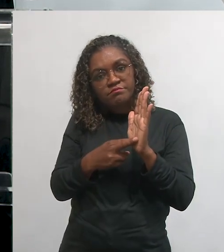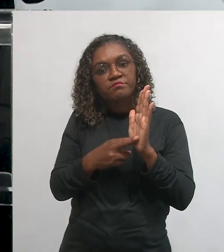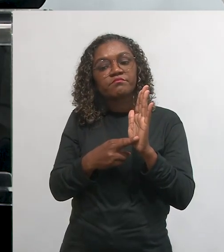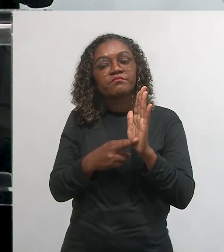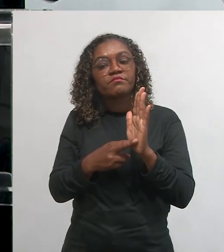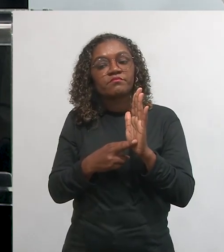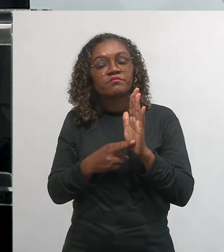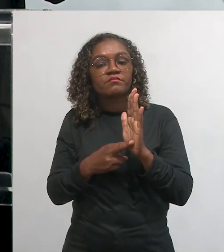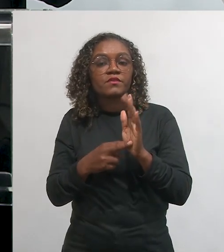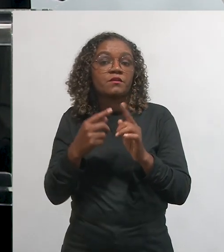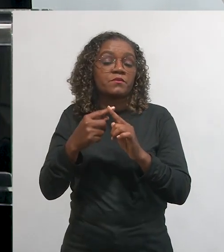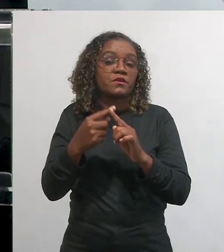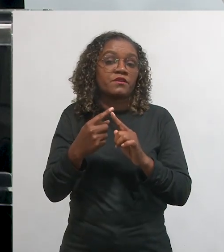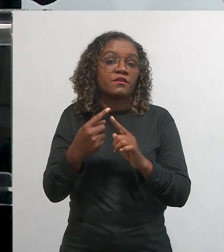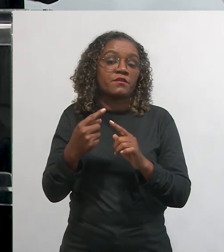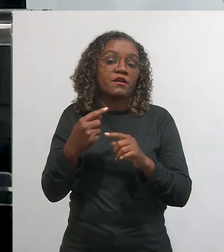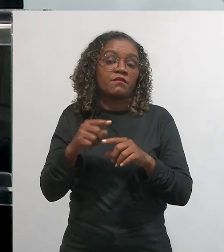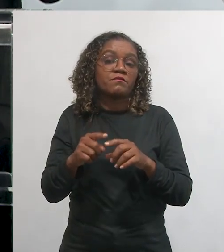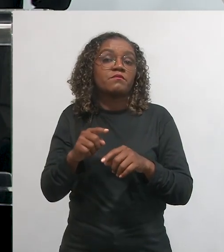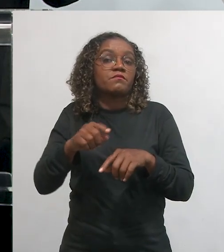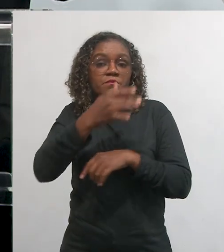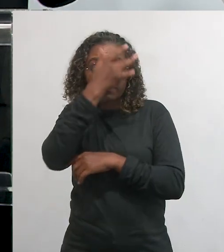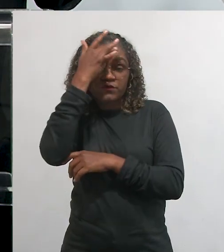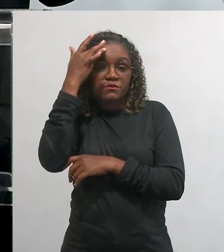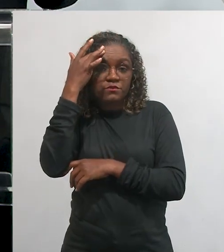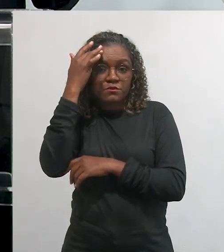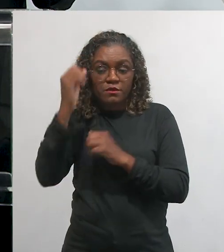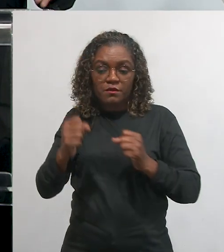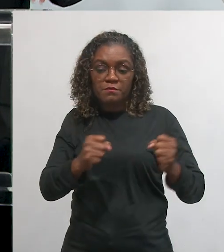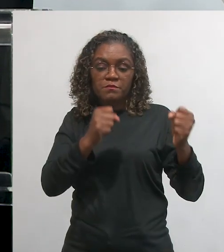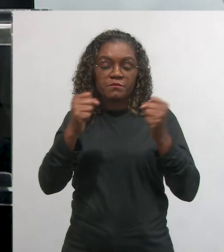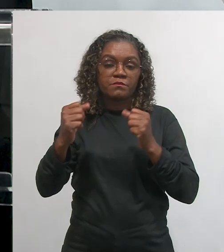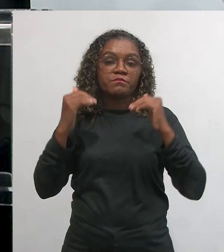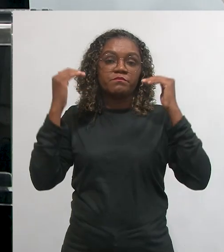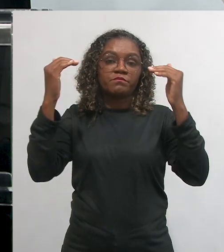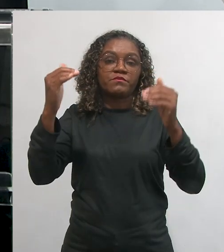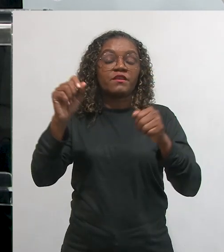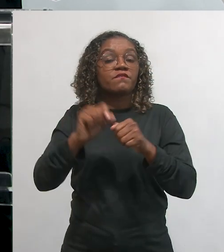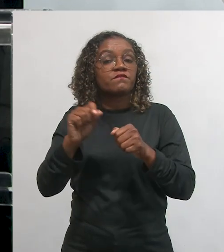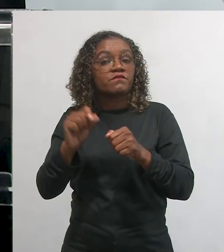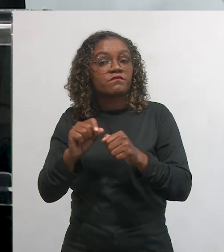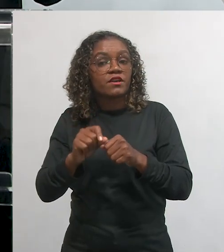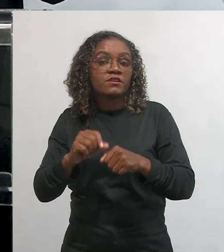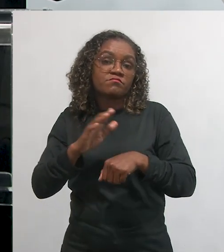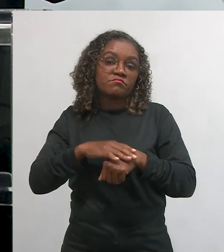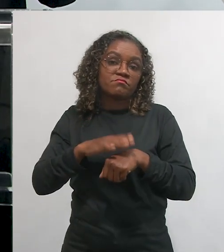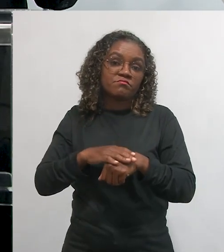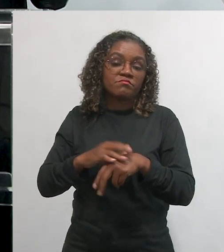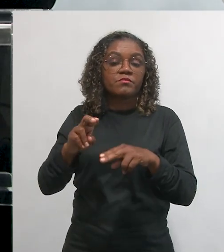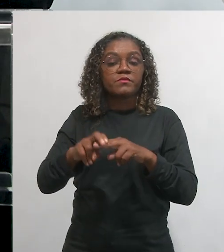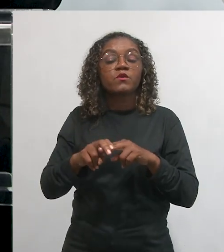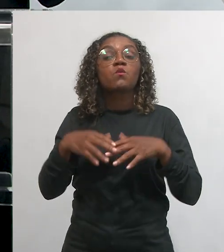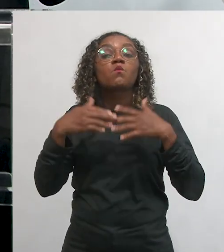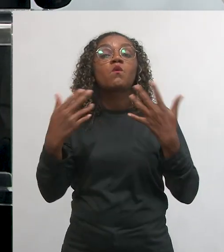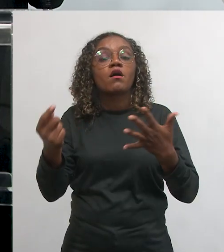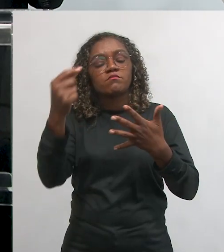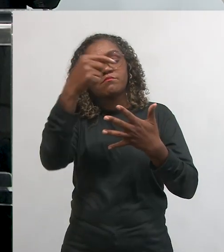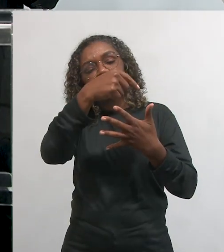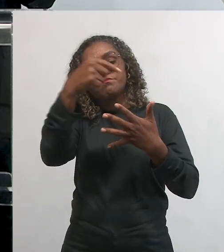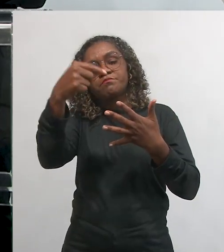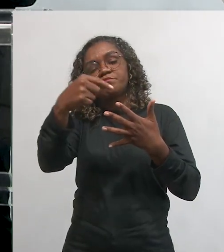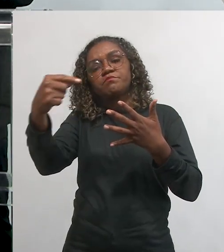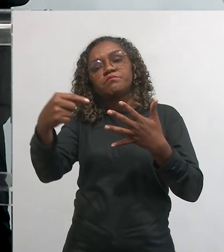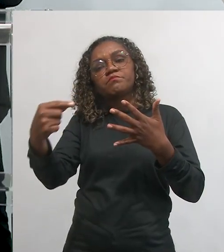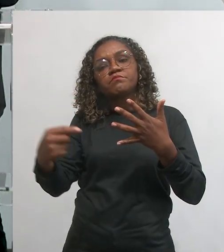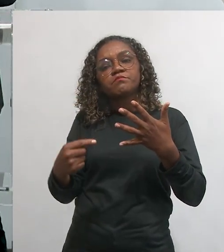foi feita pelas cabeças pensantes dos modernos. E por isso tem alguns critérios para criar as regras. Quais são os